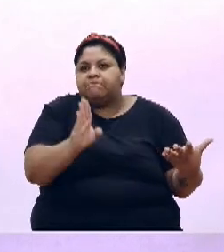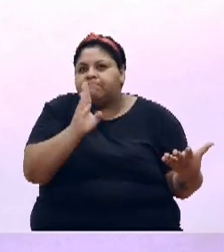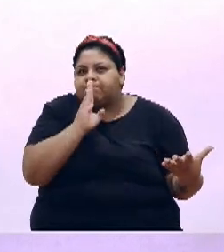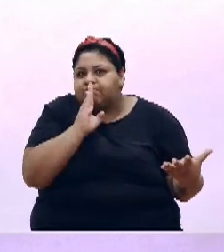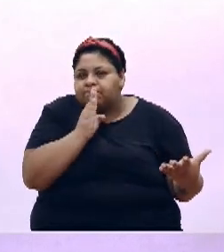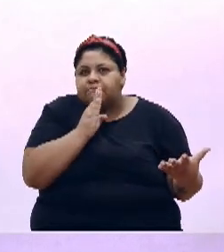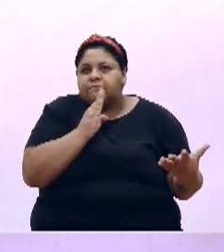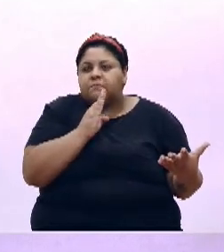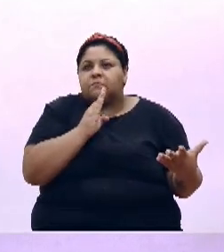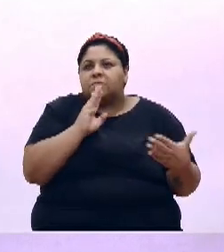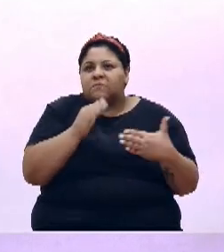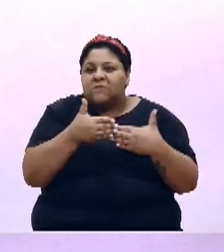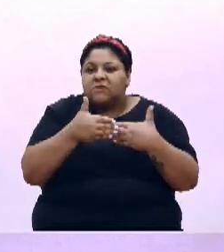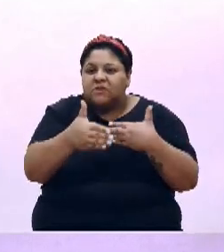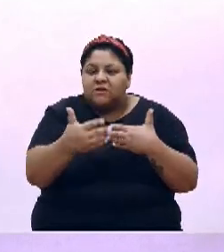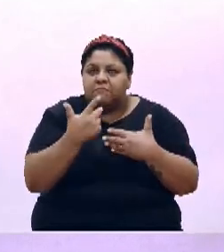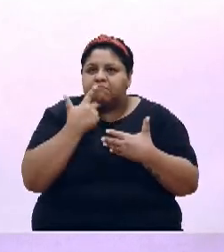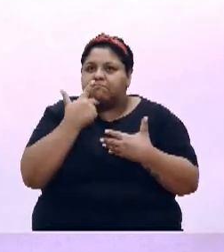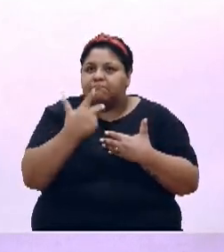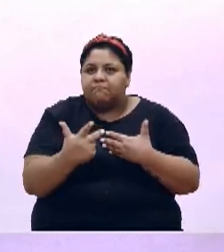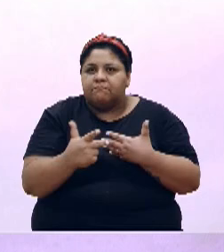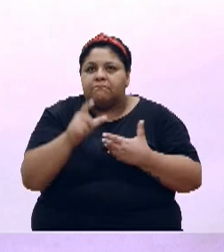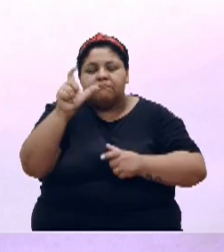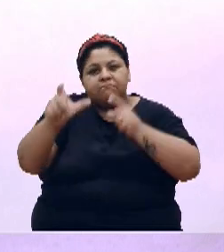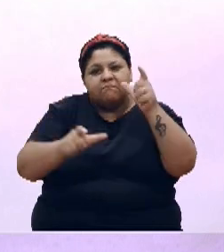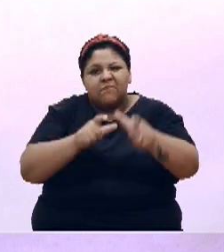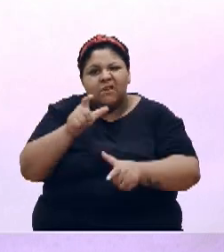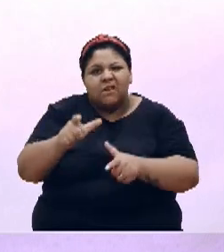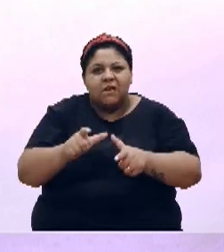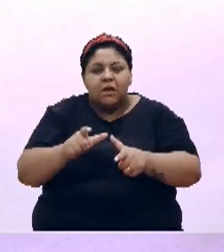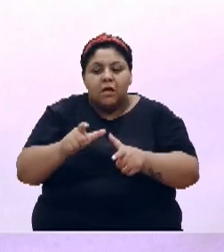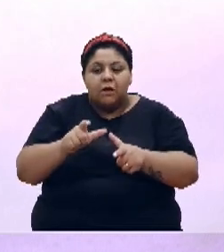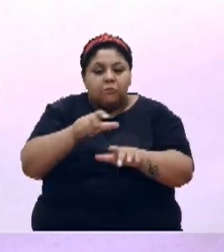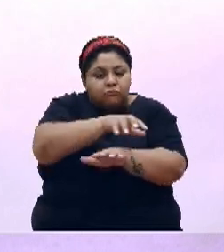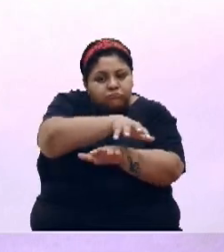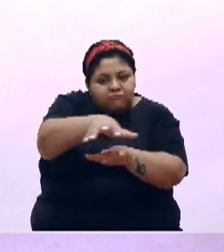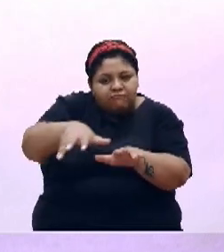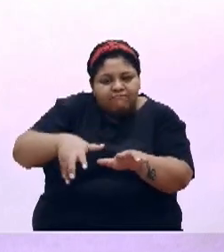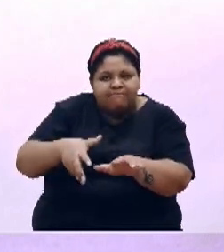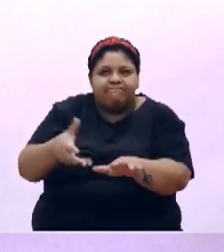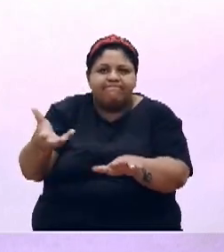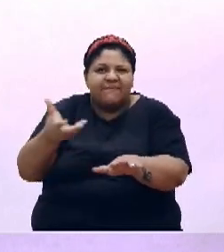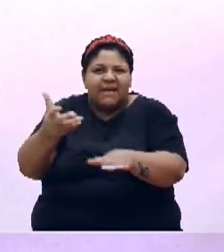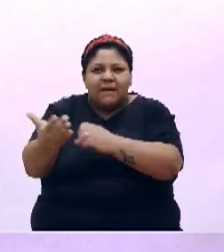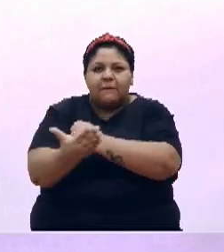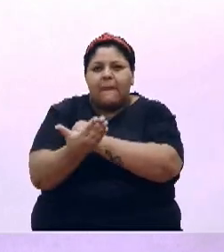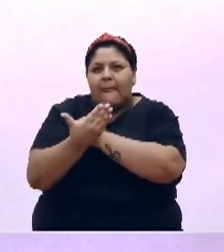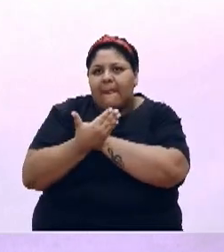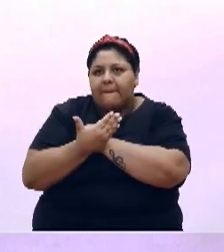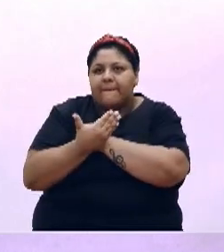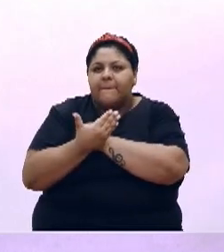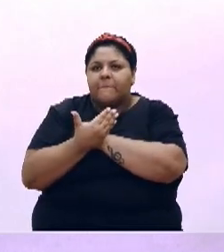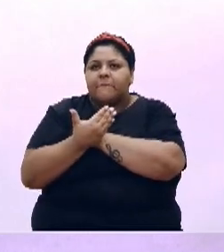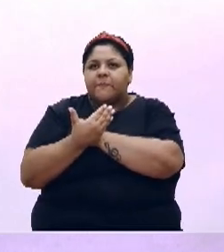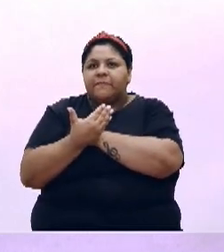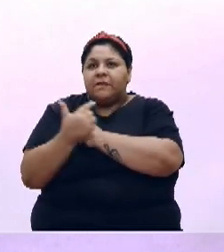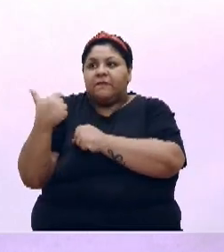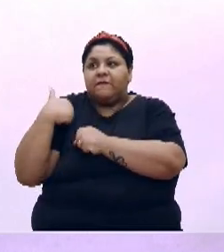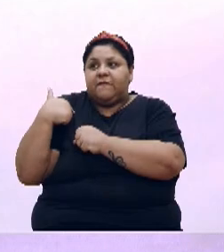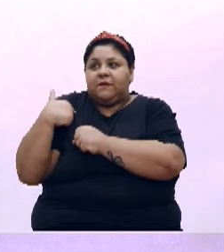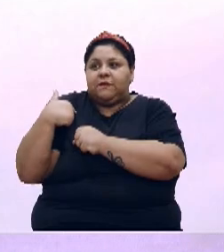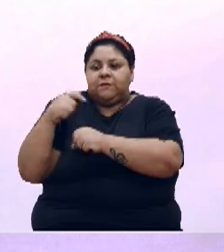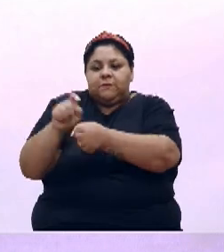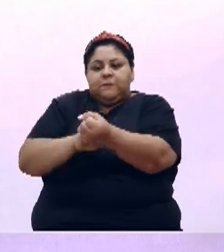quando a gente traz isso à tona, as pessoas que estão ao nosso redor, querendo nos ajudar, entram em uma